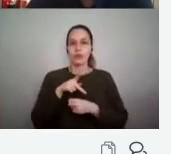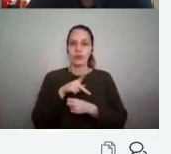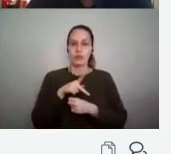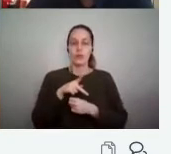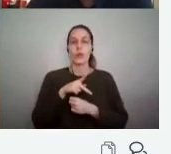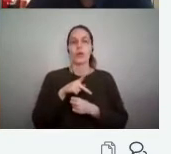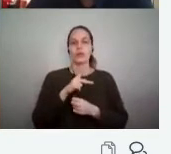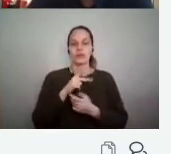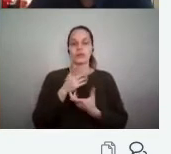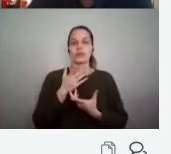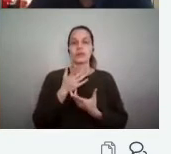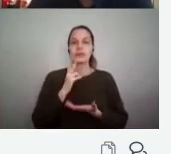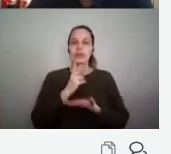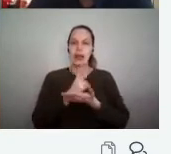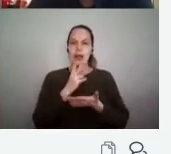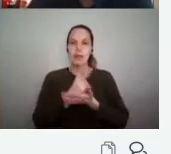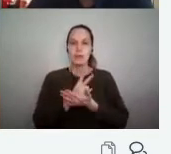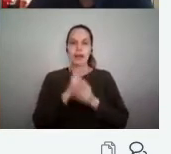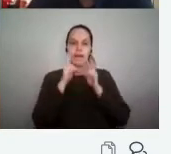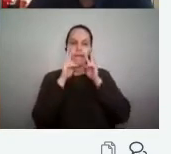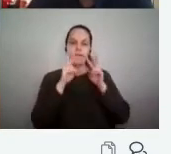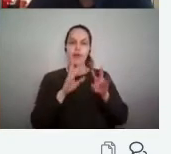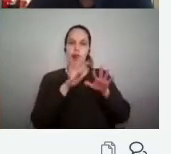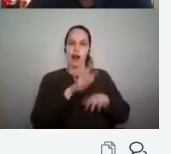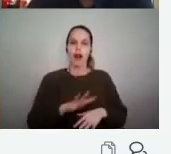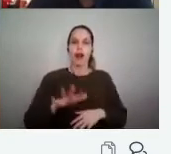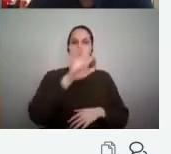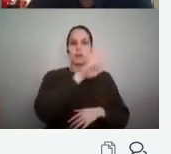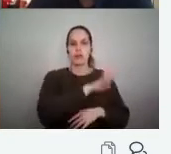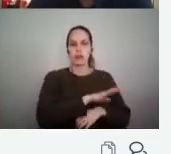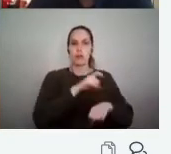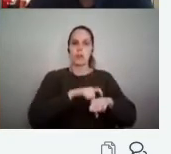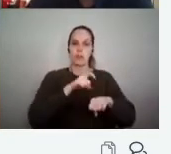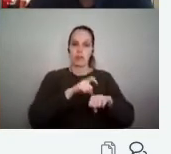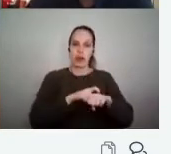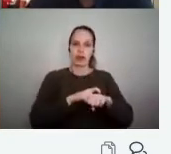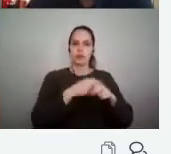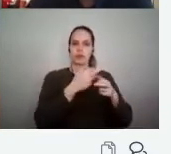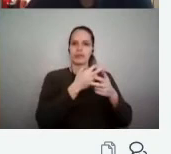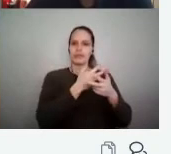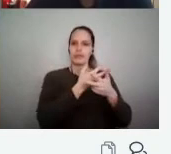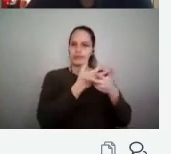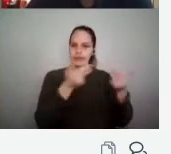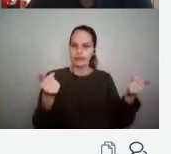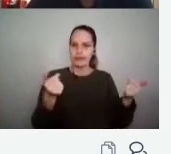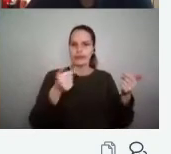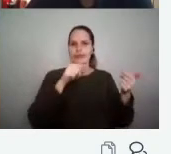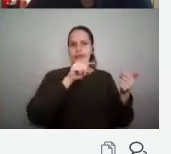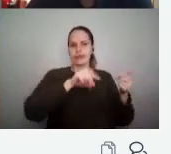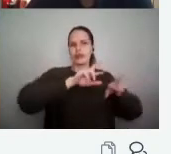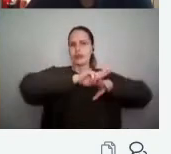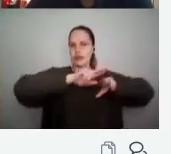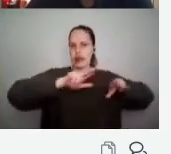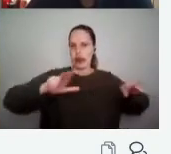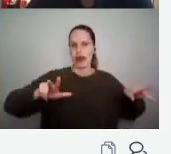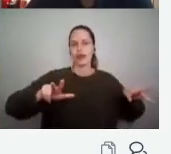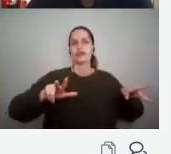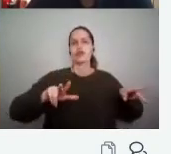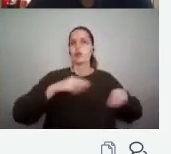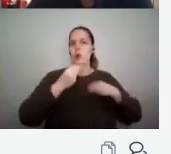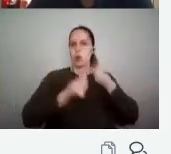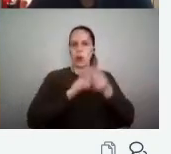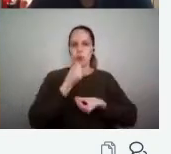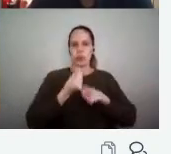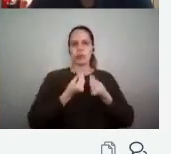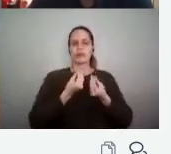isso, sempre fazer um diagnóstico ampliado das situações complexas, multifatoriais que a gente enfrenta através do diálogo.